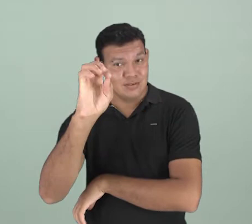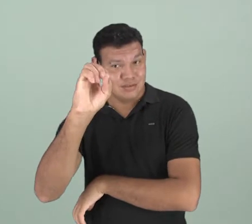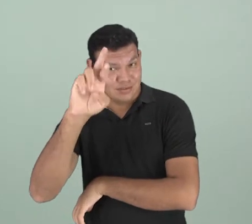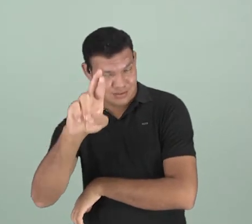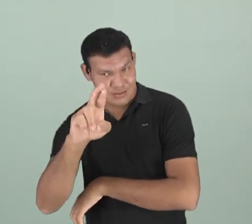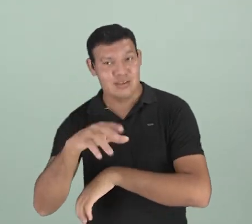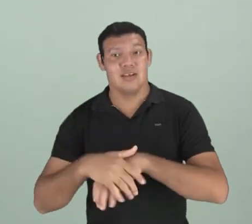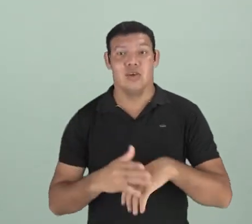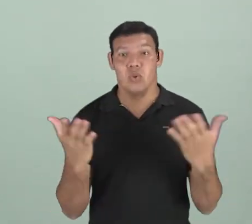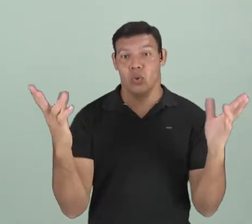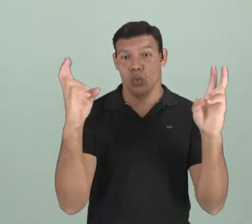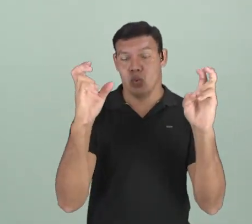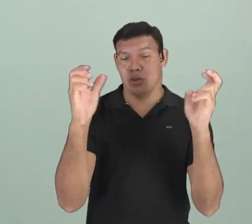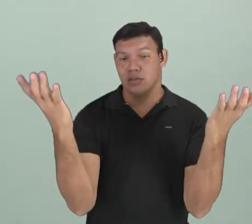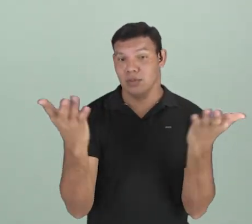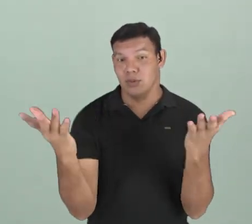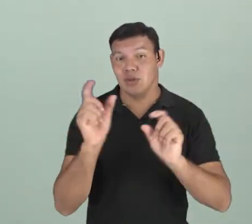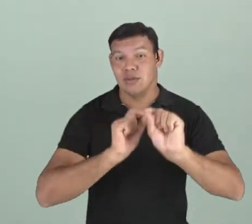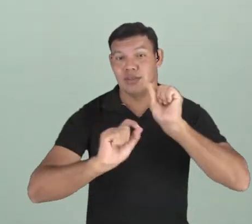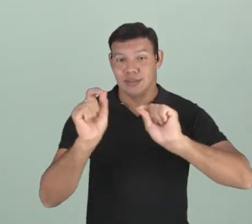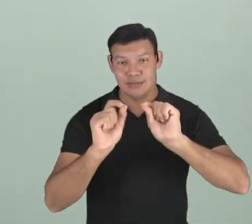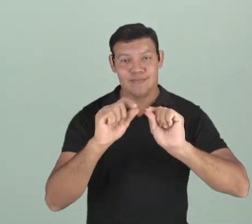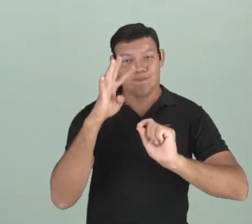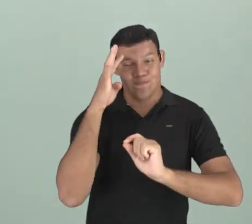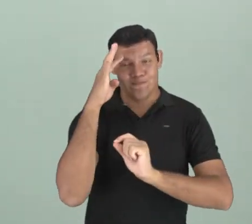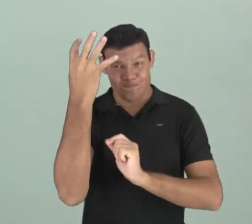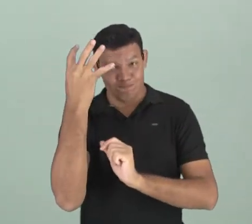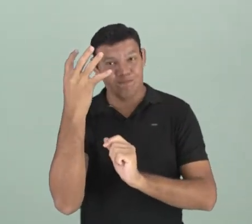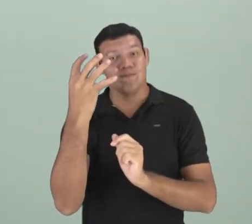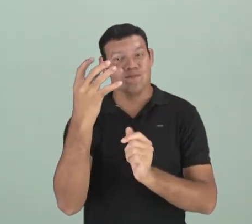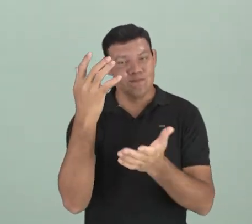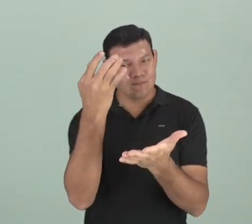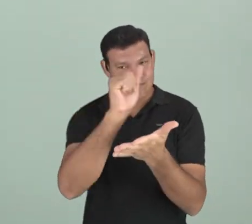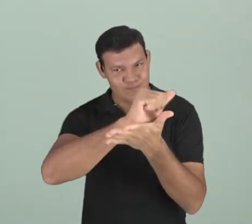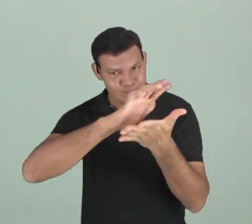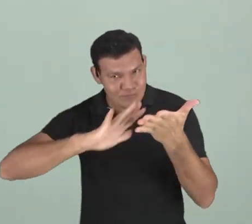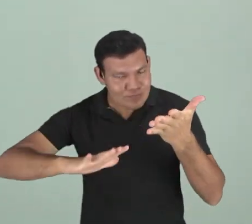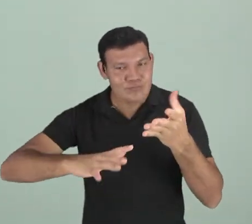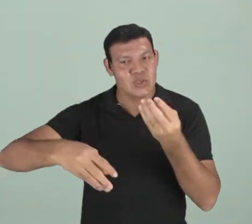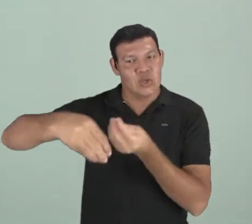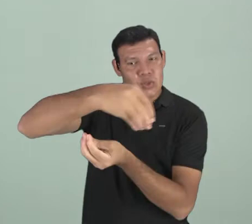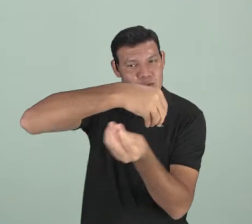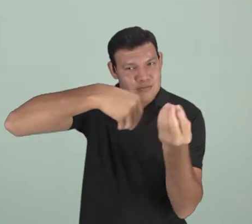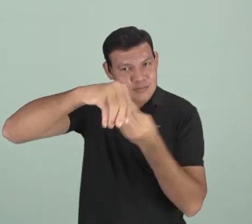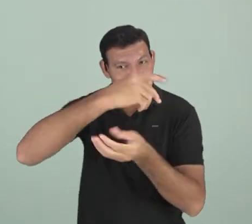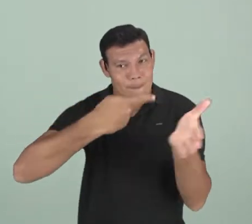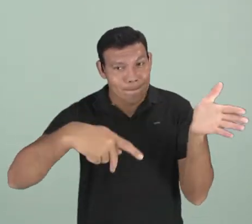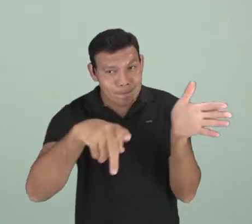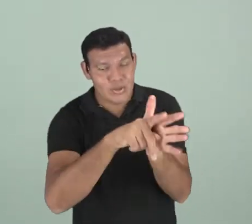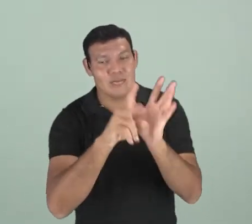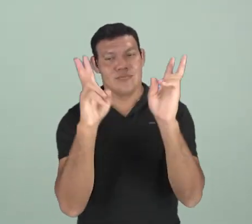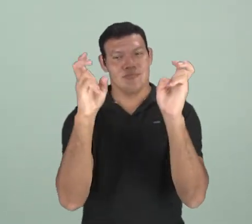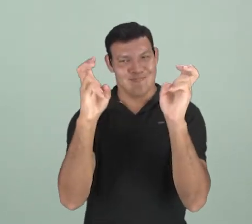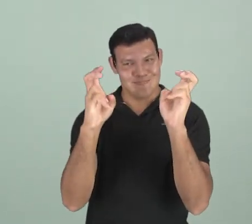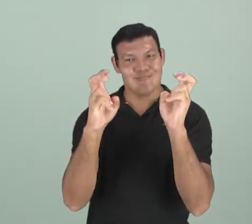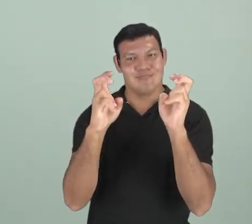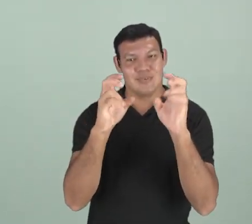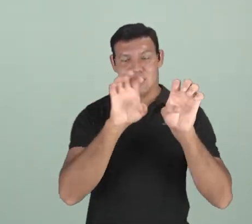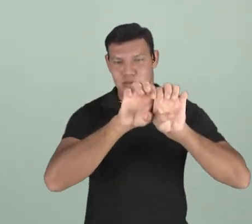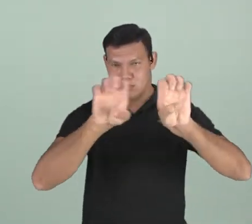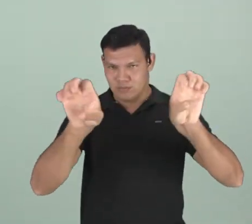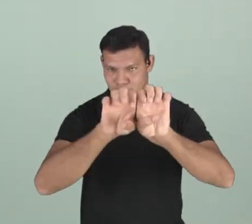matemática, e o nosso tema da aula de hoje é resolução de problemas que envolvem equações do primeiro